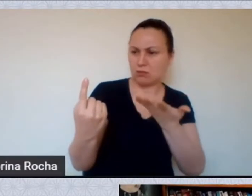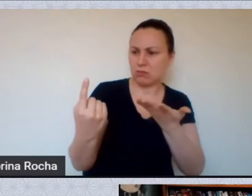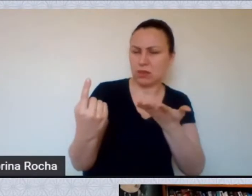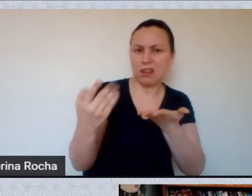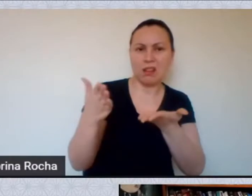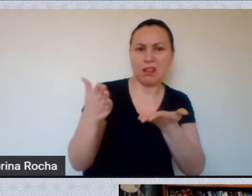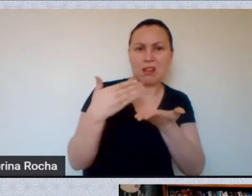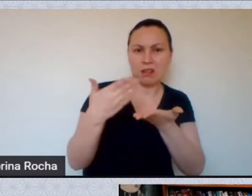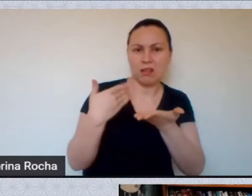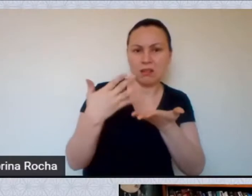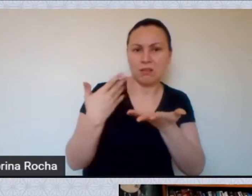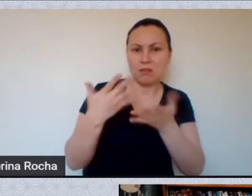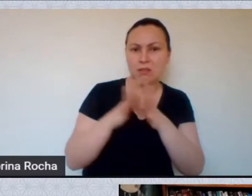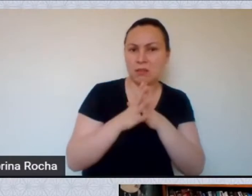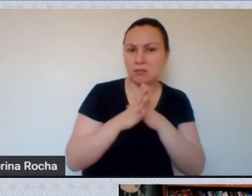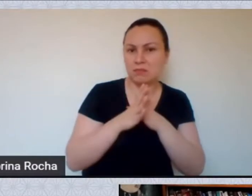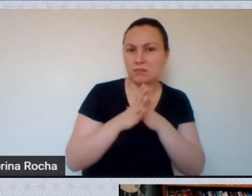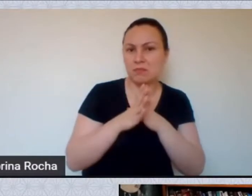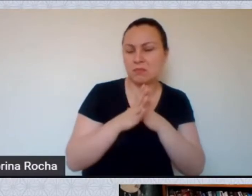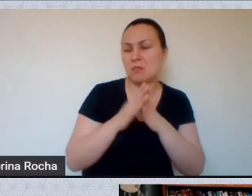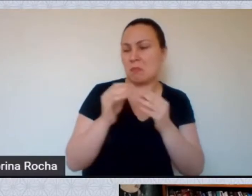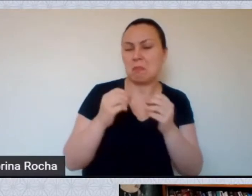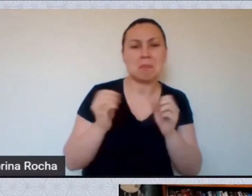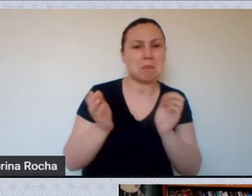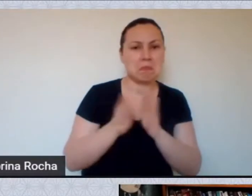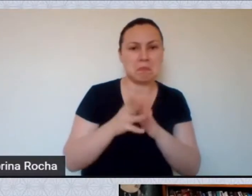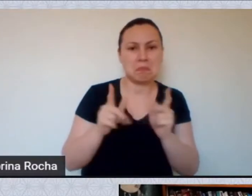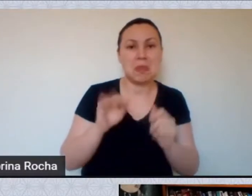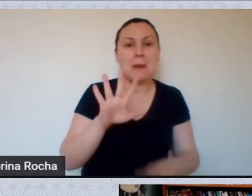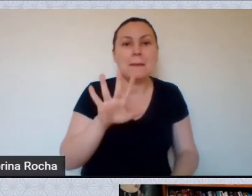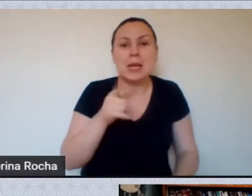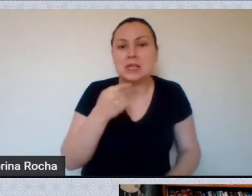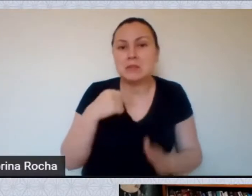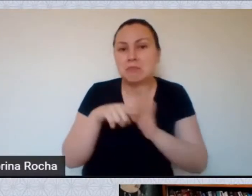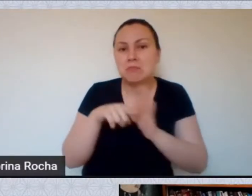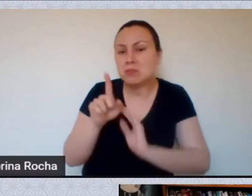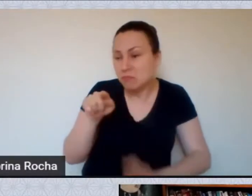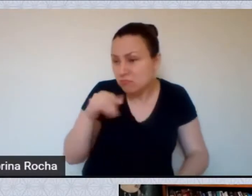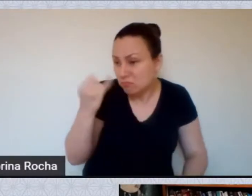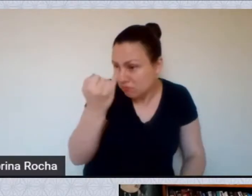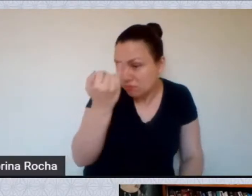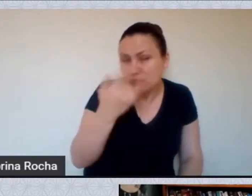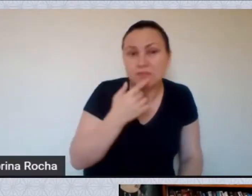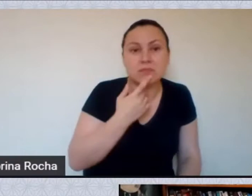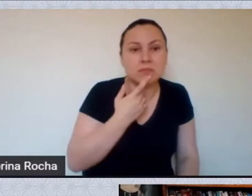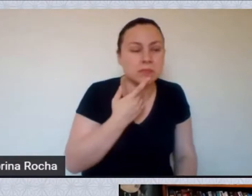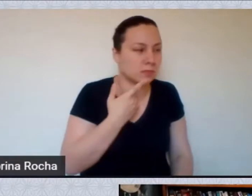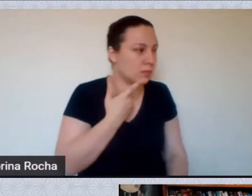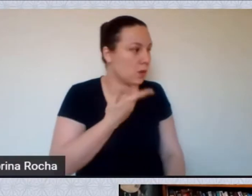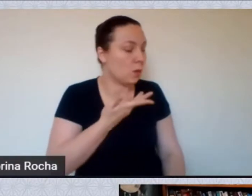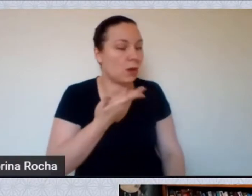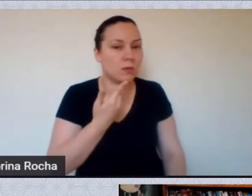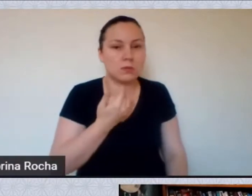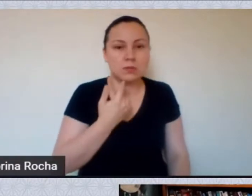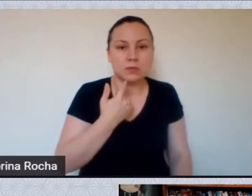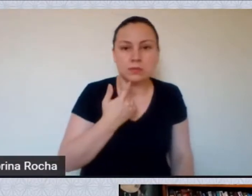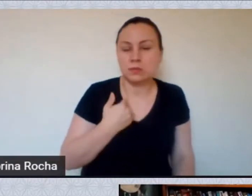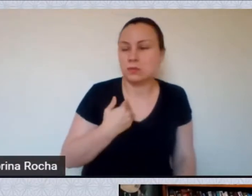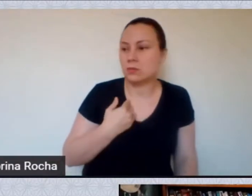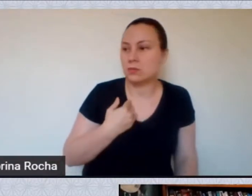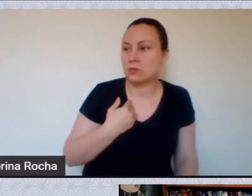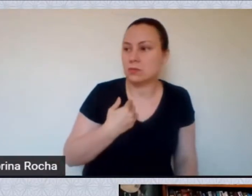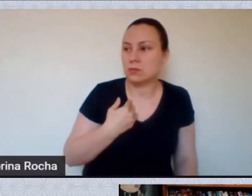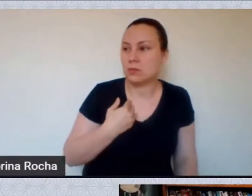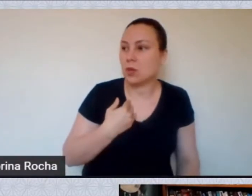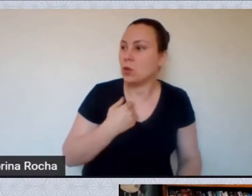livro, uma grande coisa que você fez, mas eu tenho uma pergunta muito importante. E qual é a pergunta? A pergunta é: eu não encontrei nenhuma menção